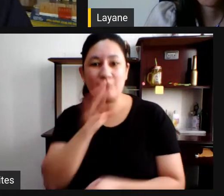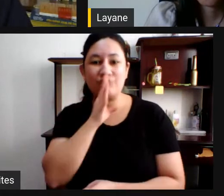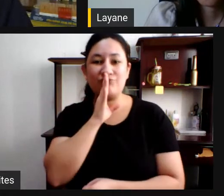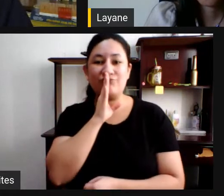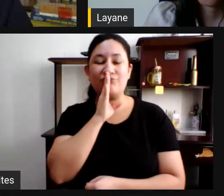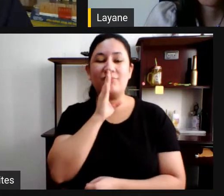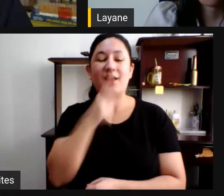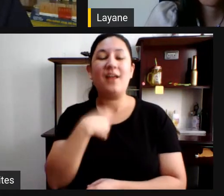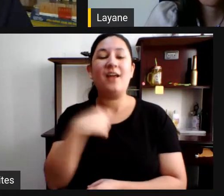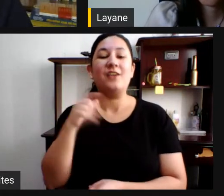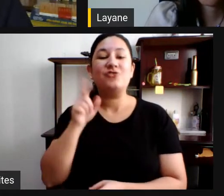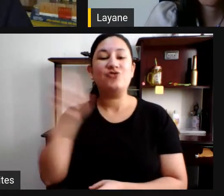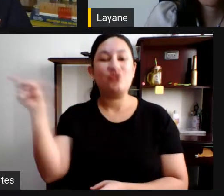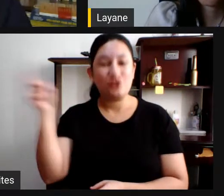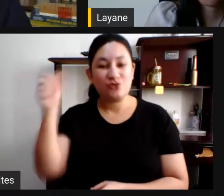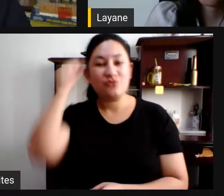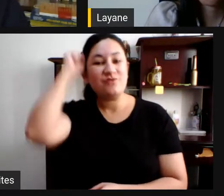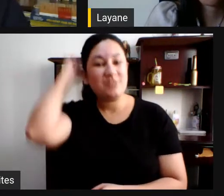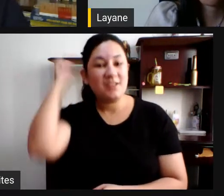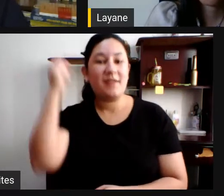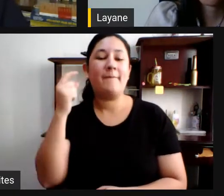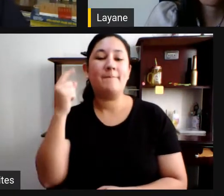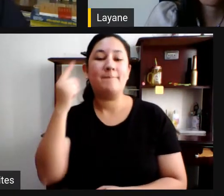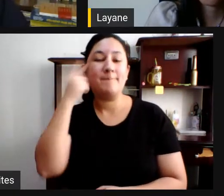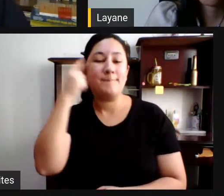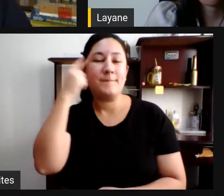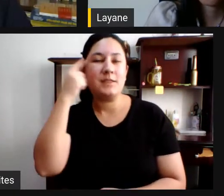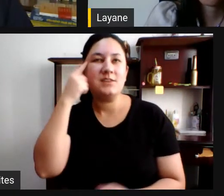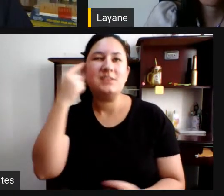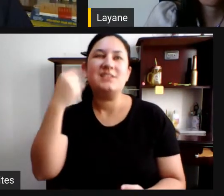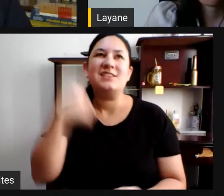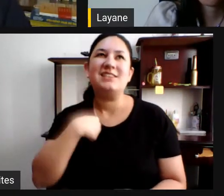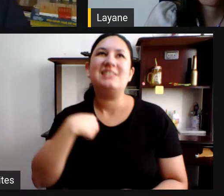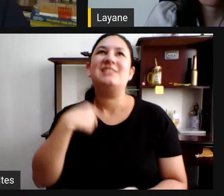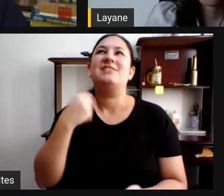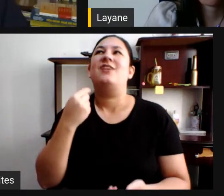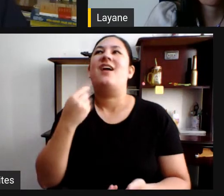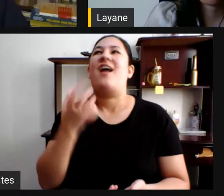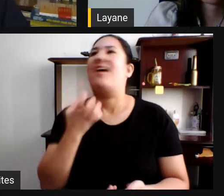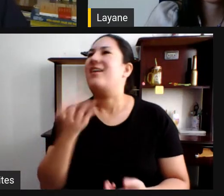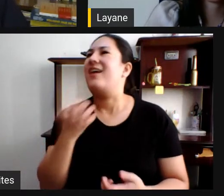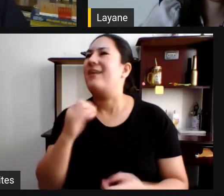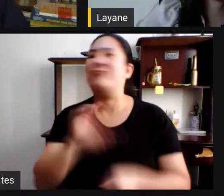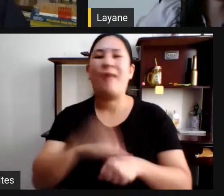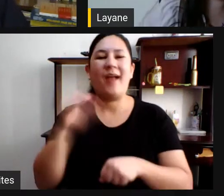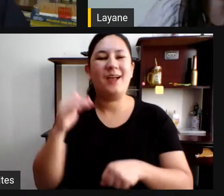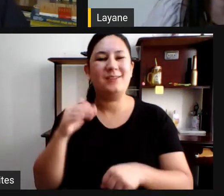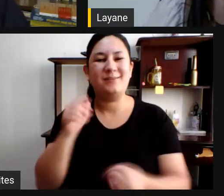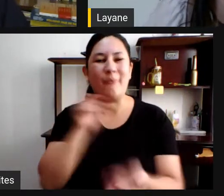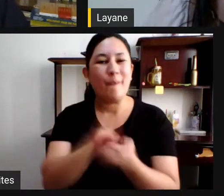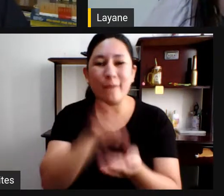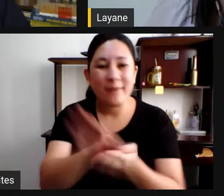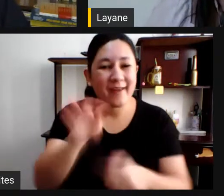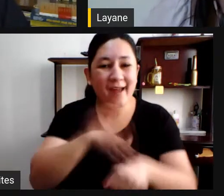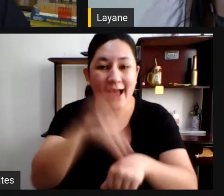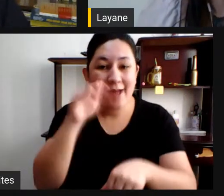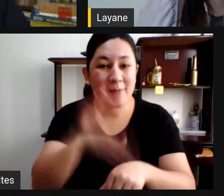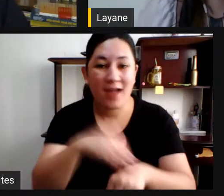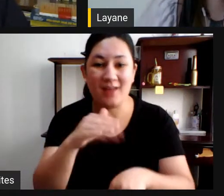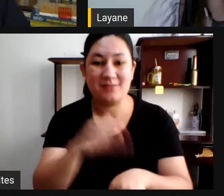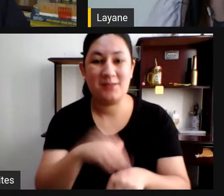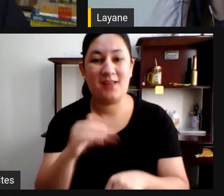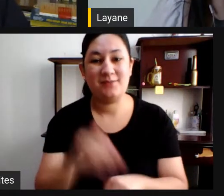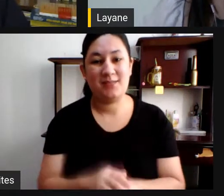ter feito ele deveria ter escrito e publicado mais ele deveria ter se